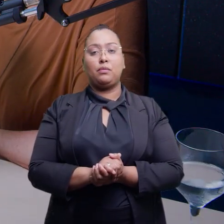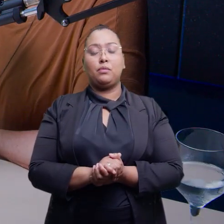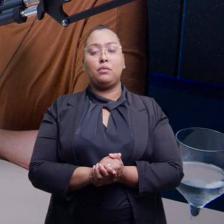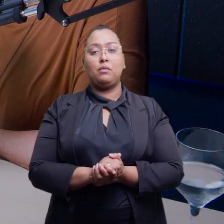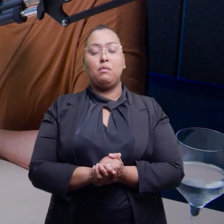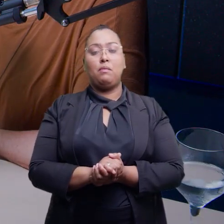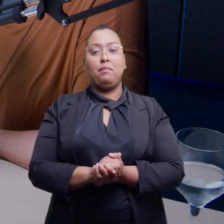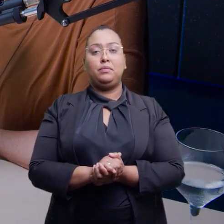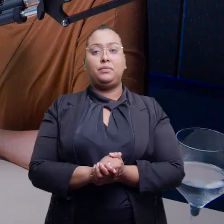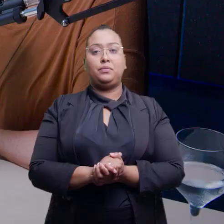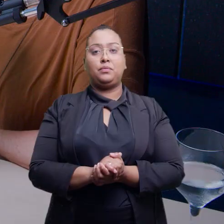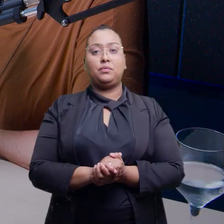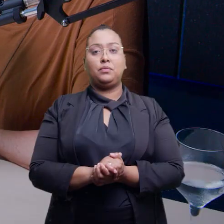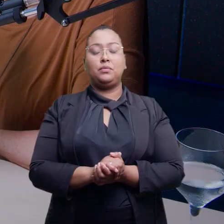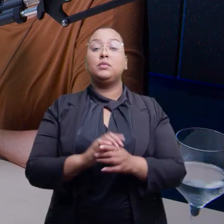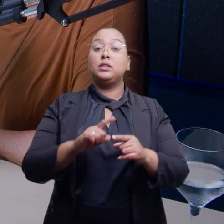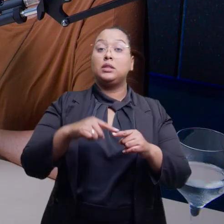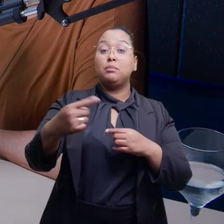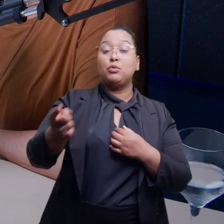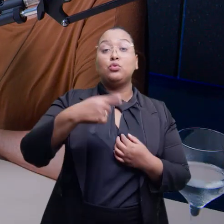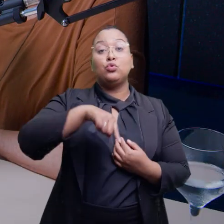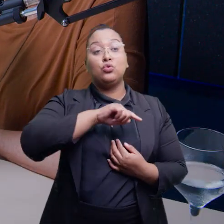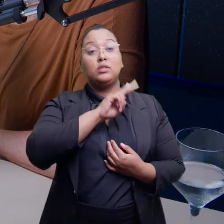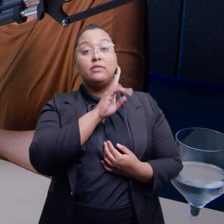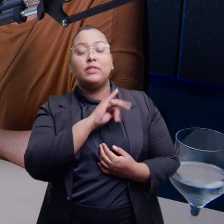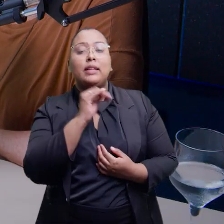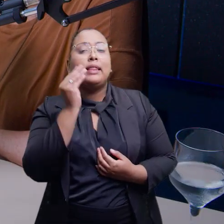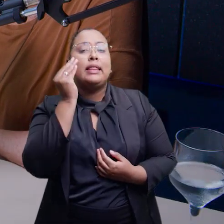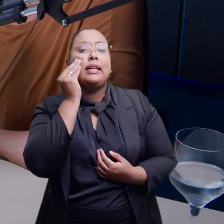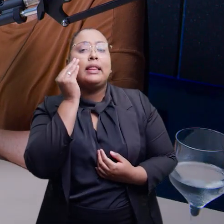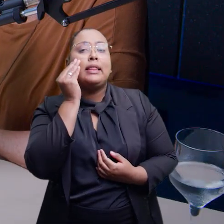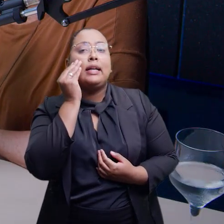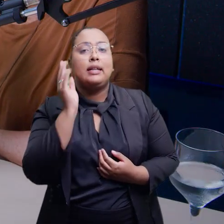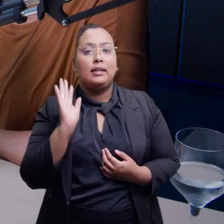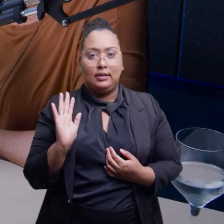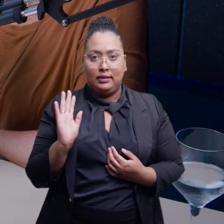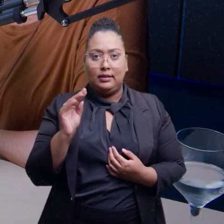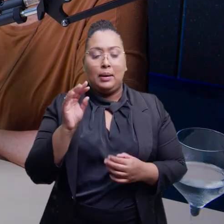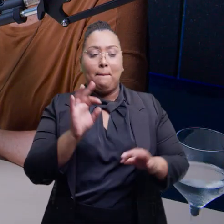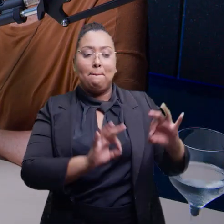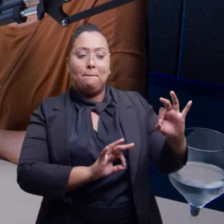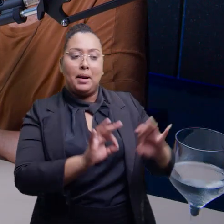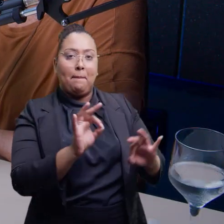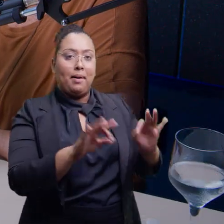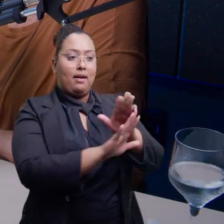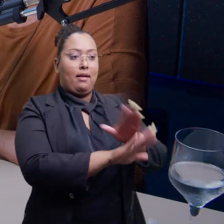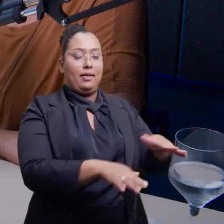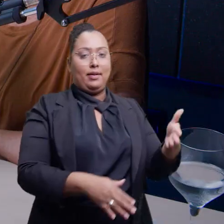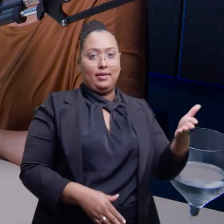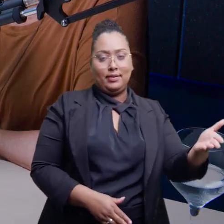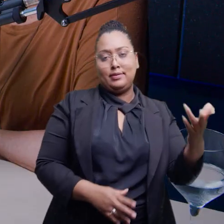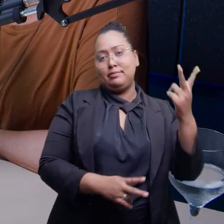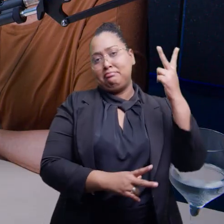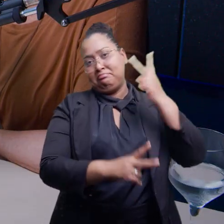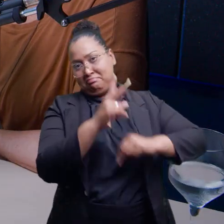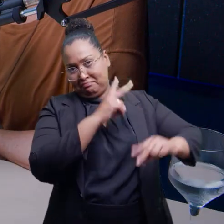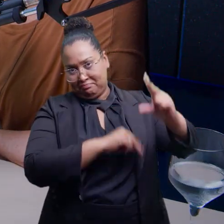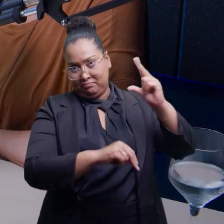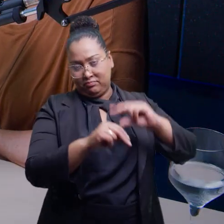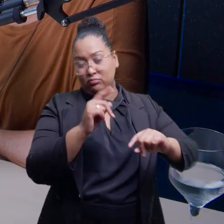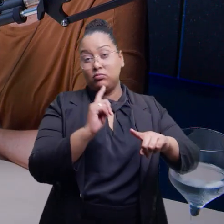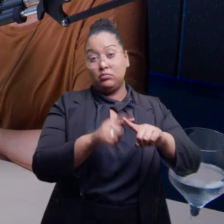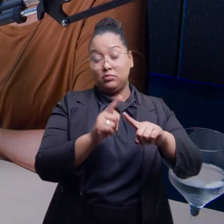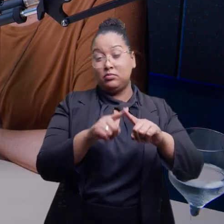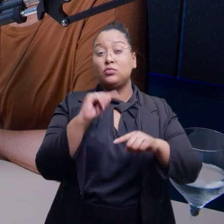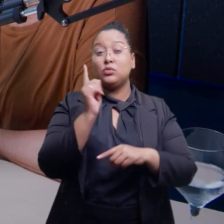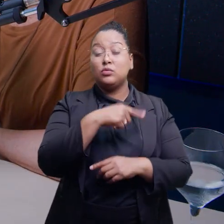daí, a gente vai tentando abrir caminhos para fazer a preparação dessa criança e adolescente, porque, como eu